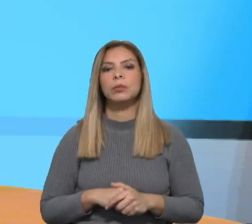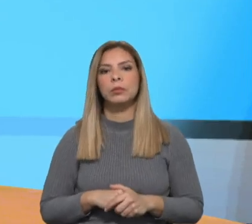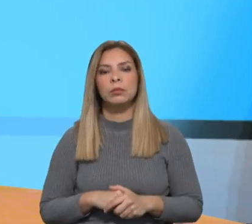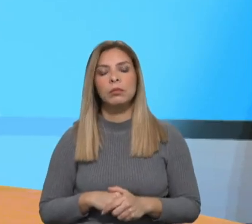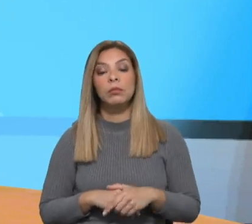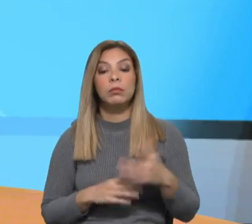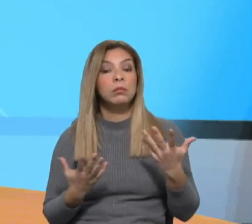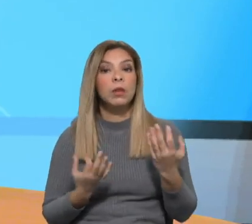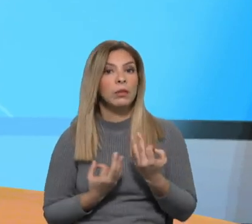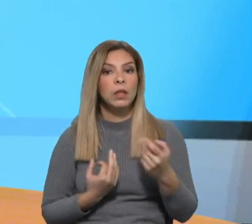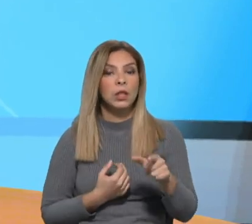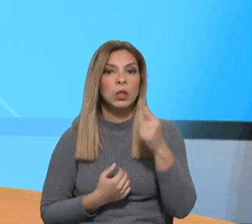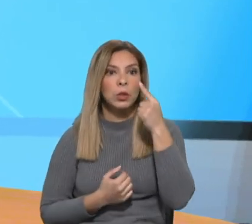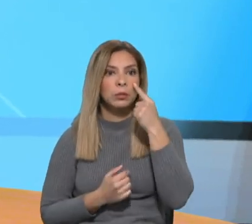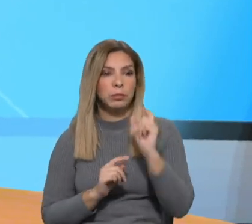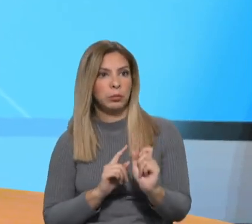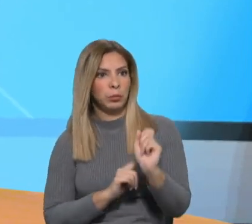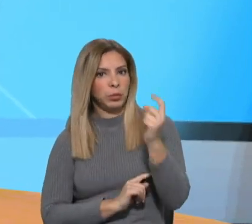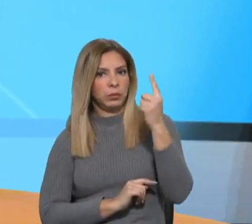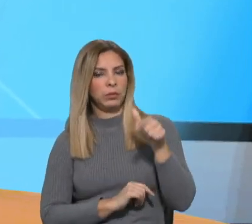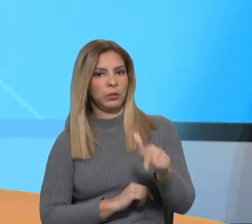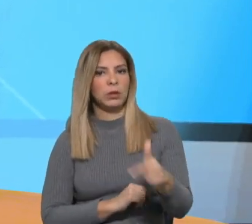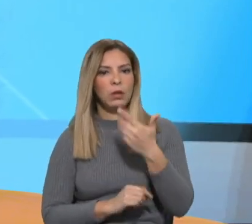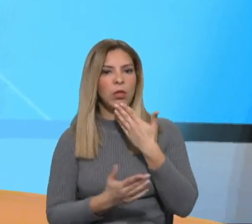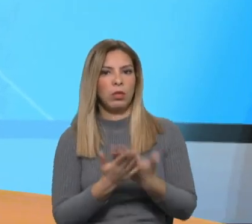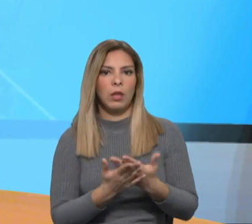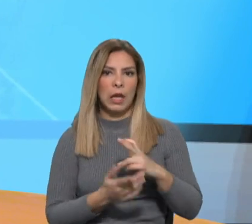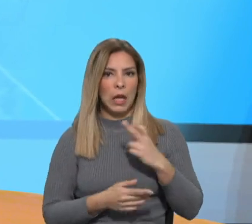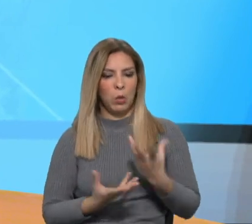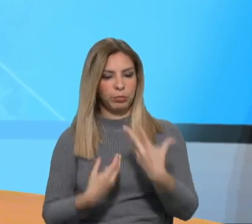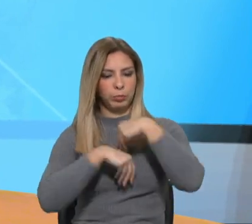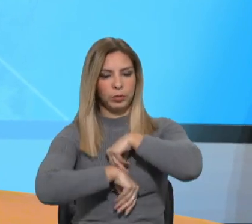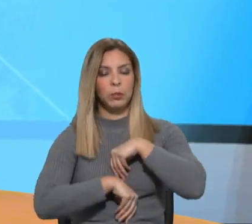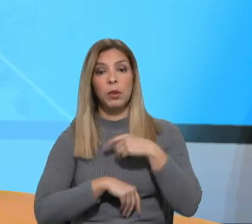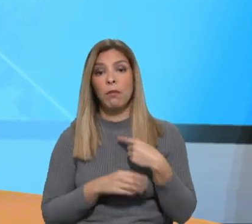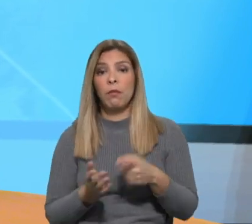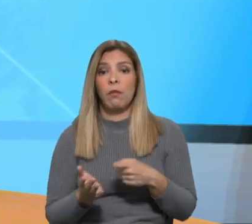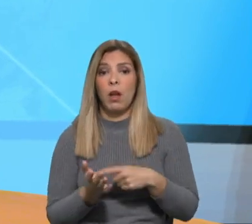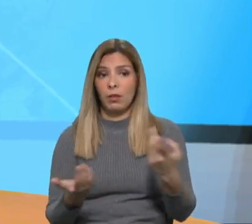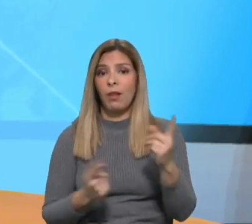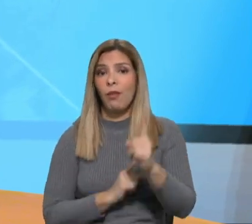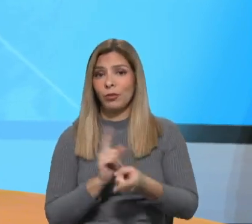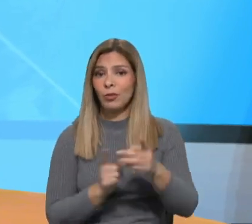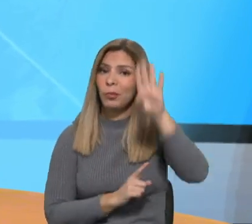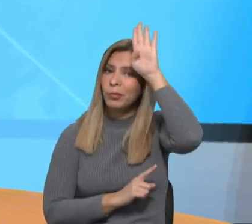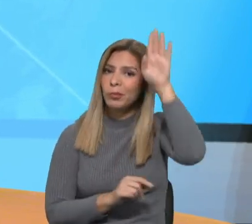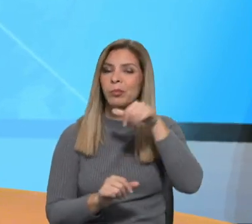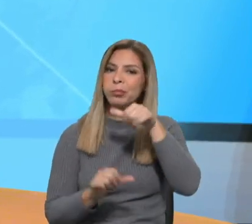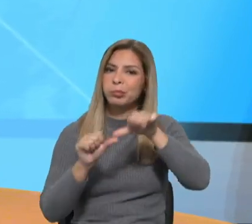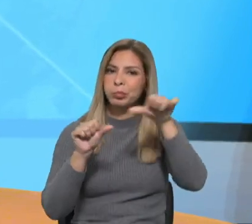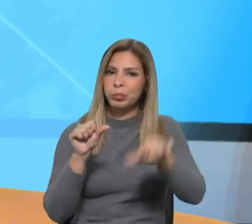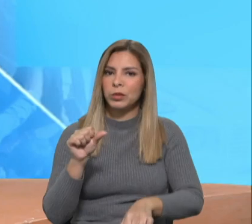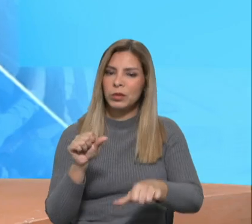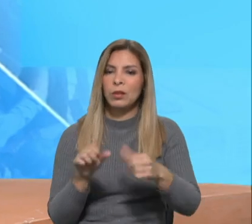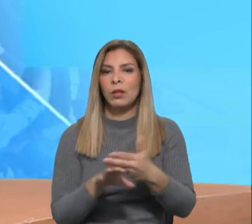resto, uma experiência enriquecedora, onde só faltaram mesmo as palavras do Papa a proferir o discurso que tinha previsto.